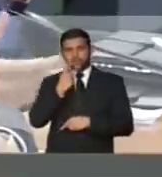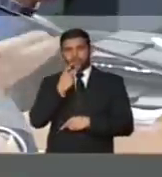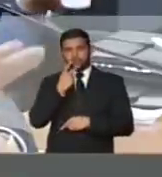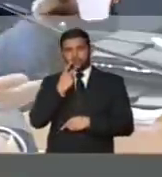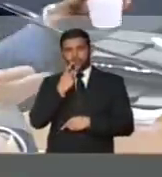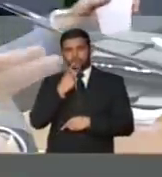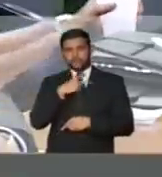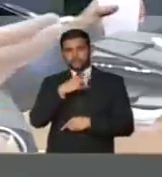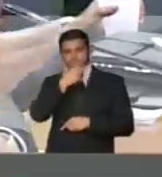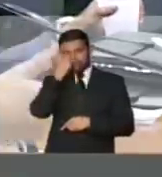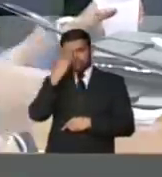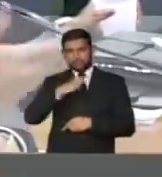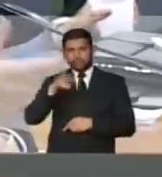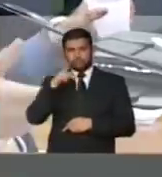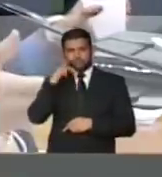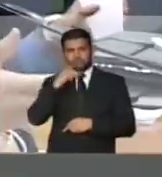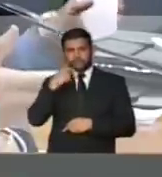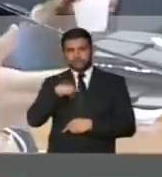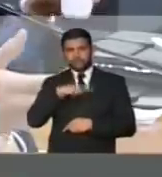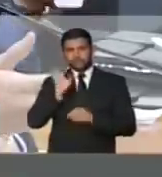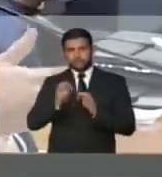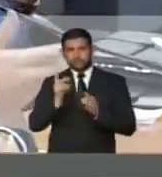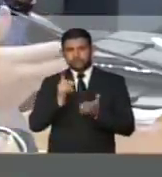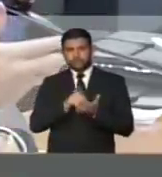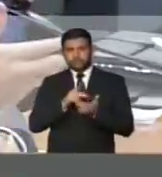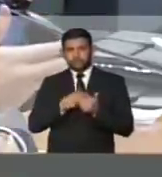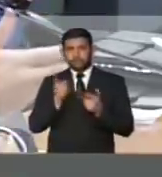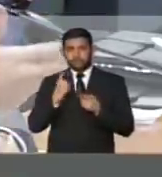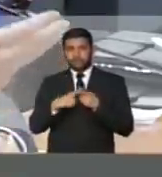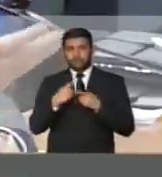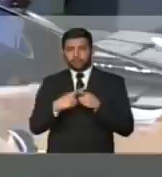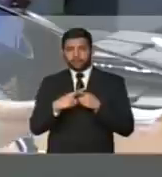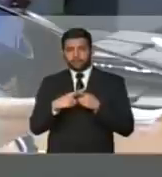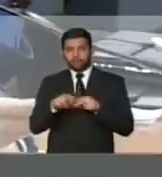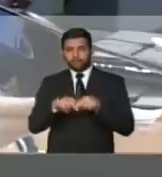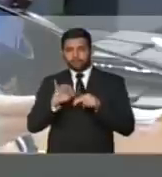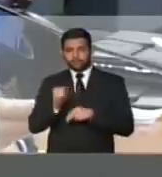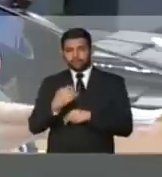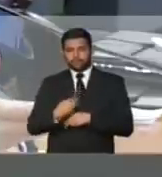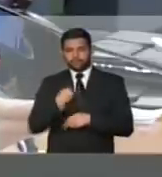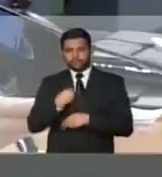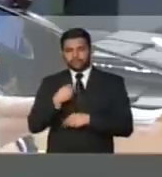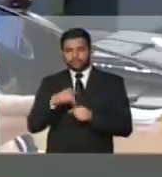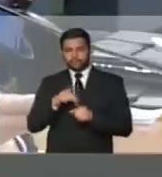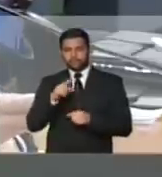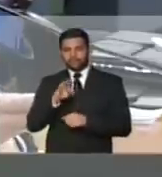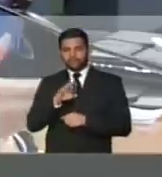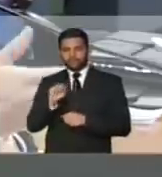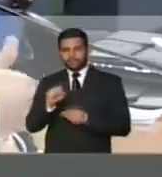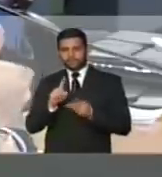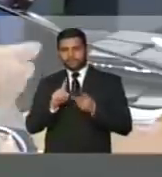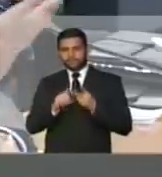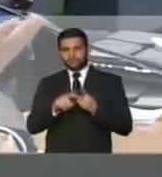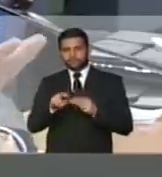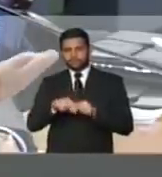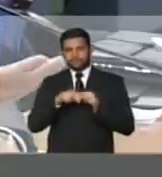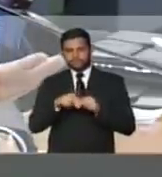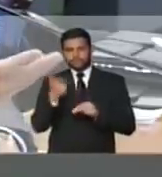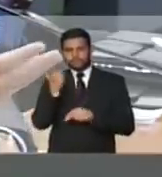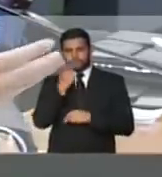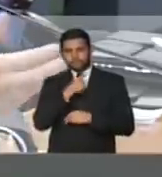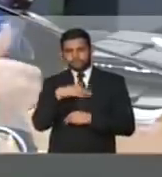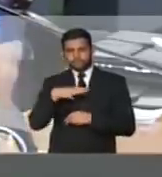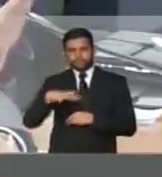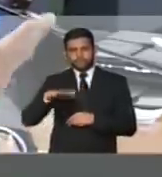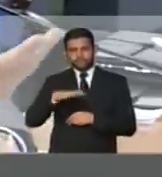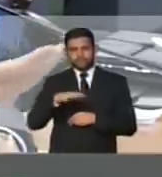os padrinhos políticos corretos e adequados, porque provavelmente competia com a Petrobras, provavelmente competia com o